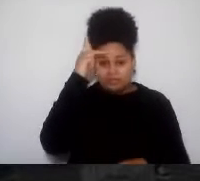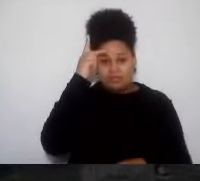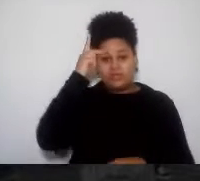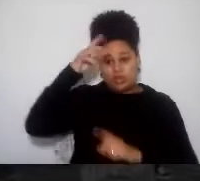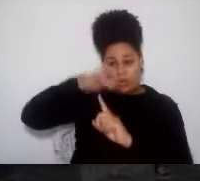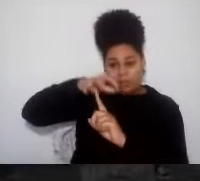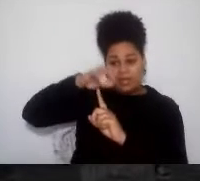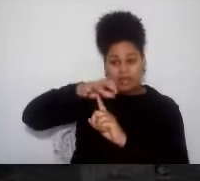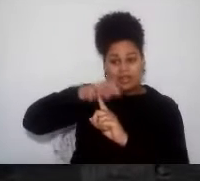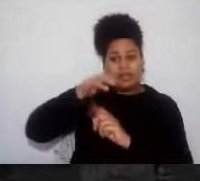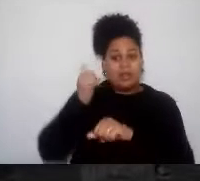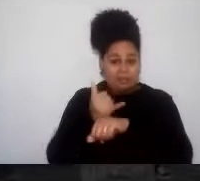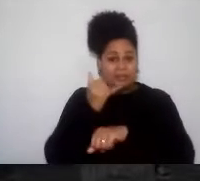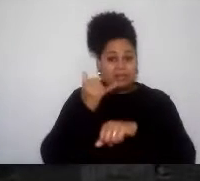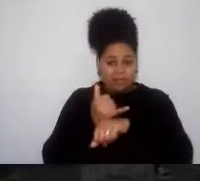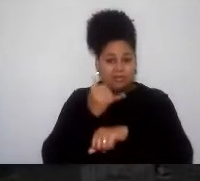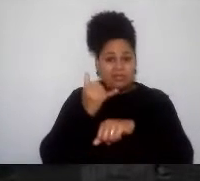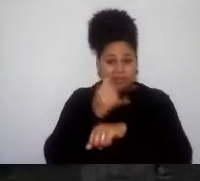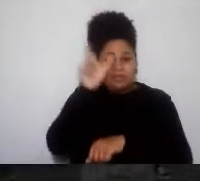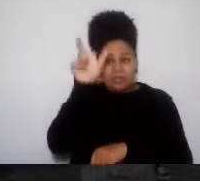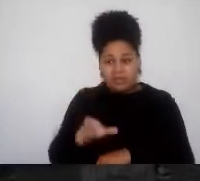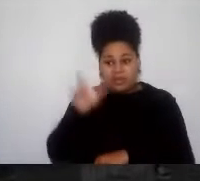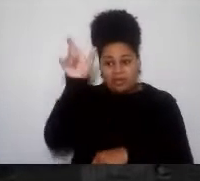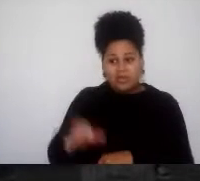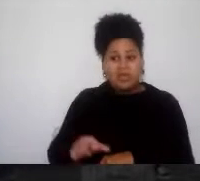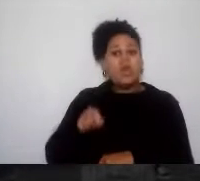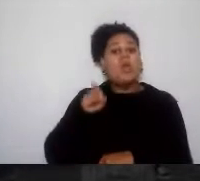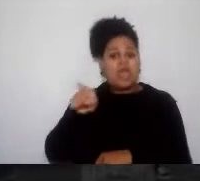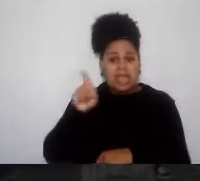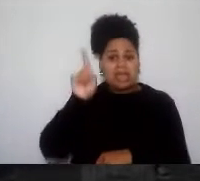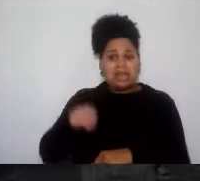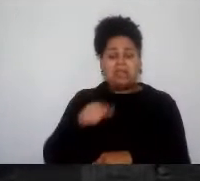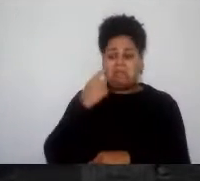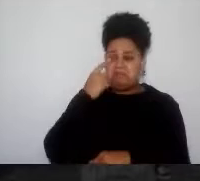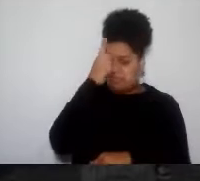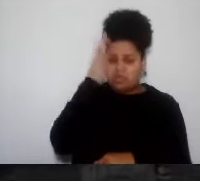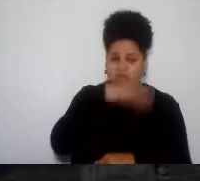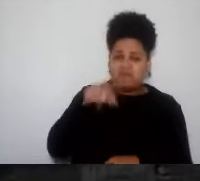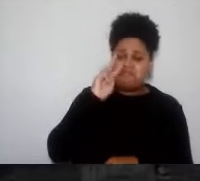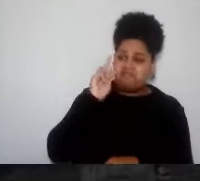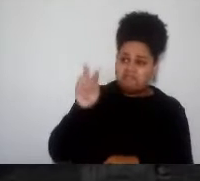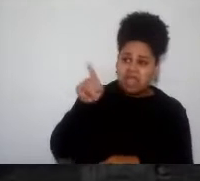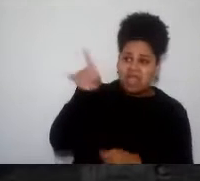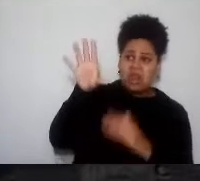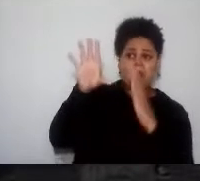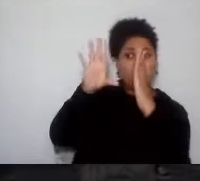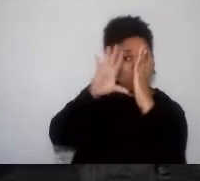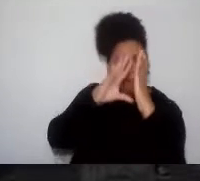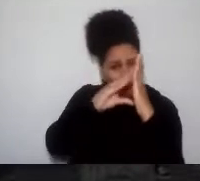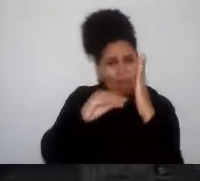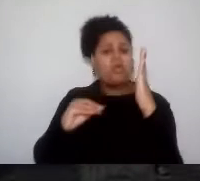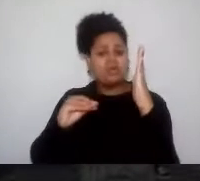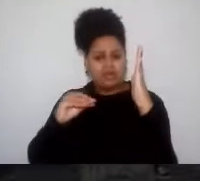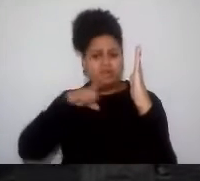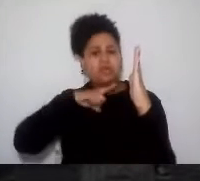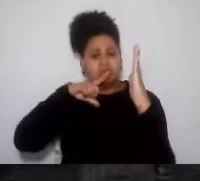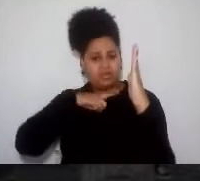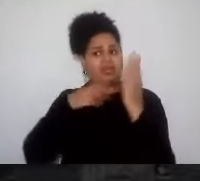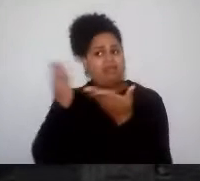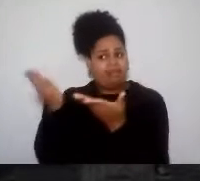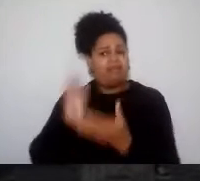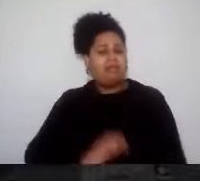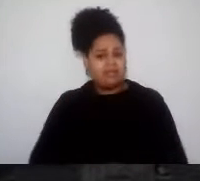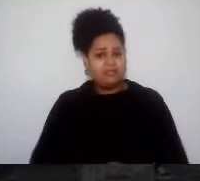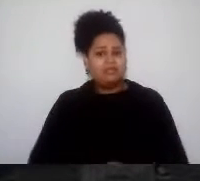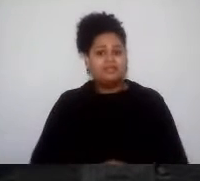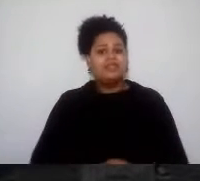Paraná. Isso mostra como é assertiva as ações, tanto na luta, nas reivindicações e